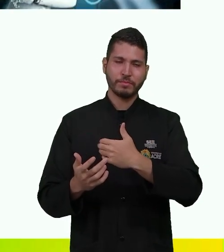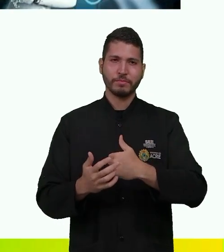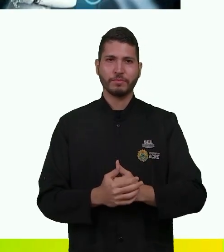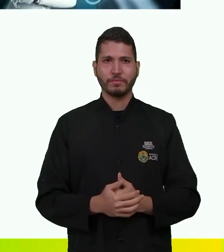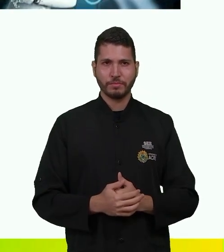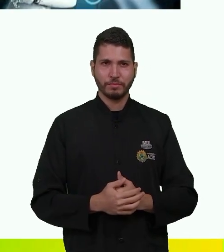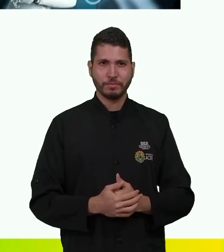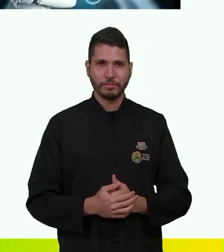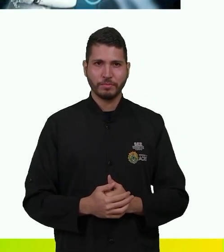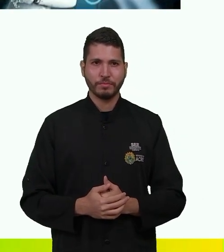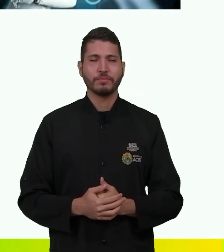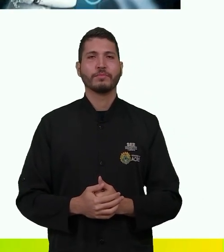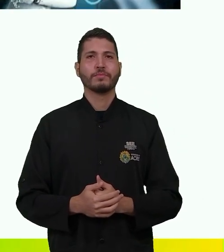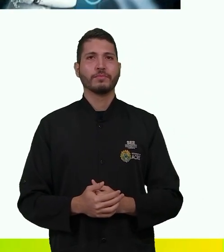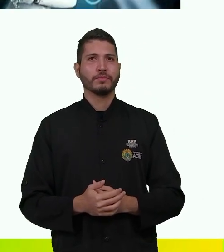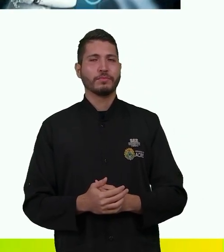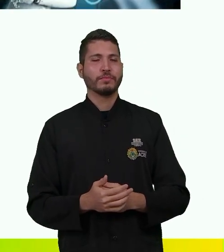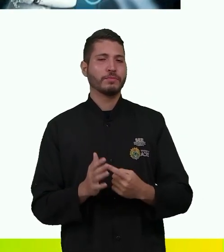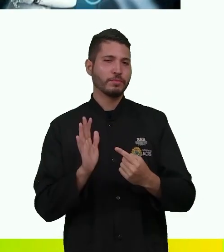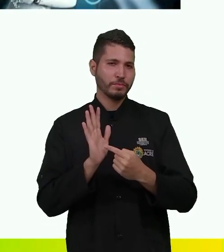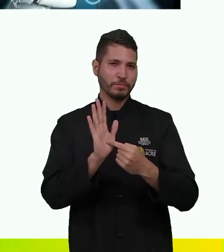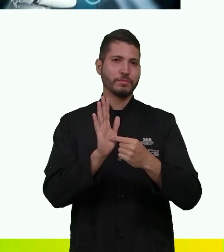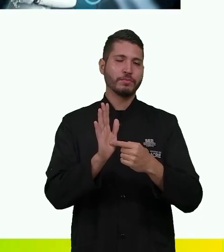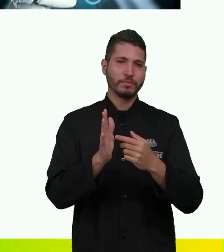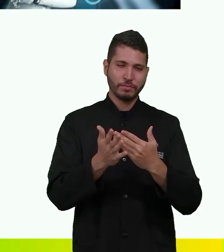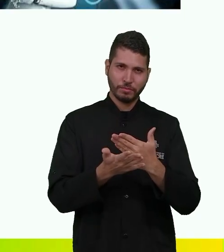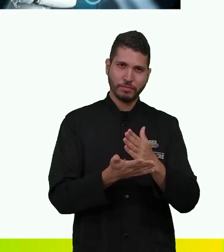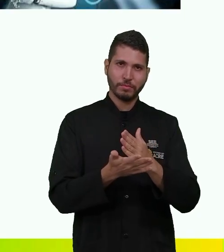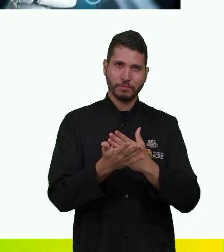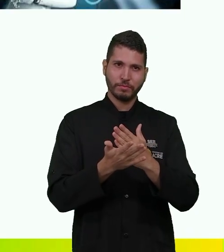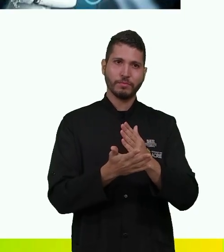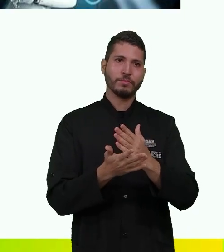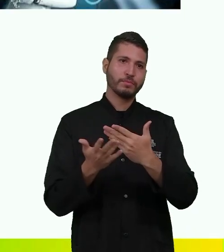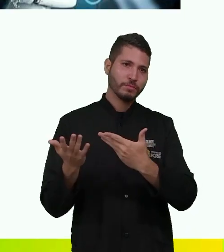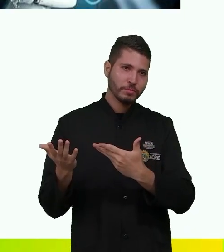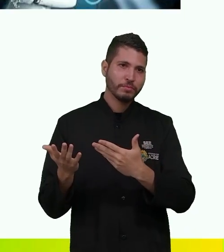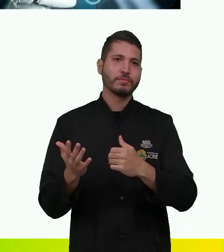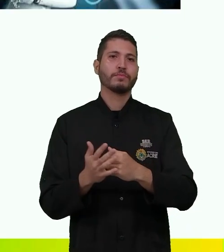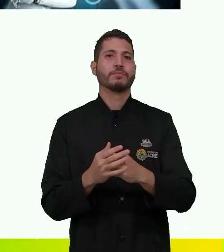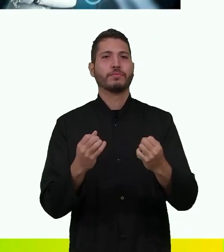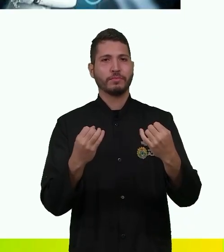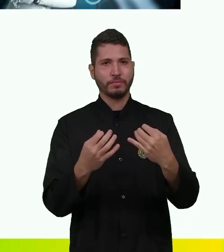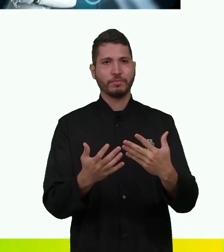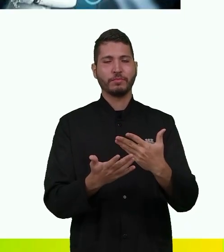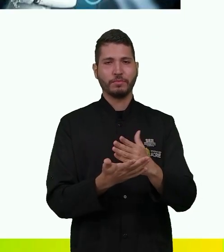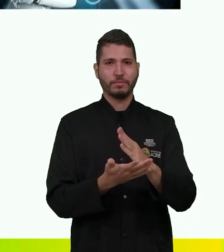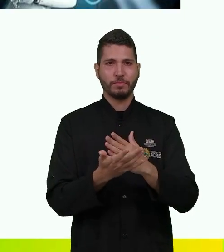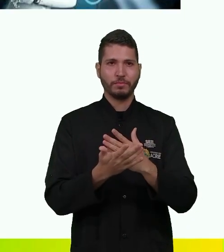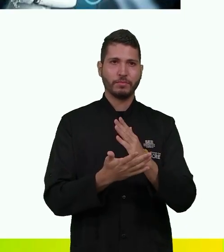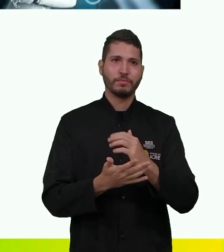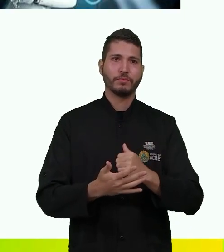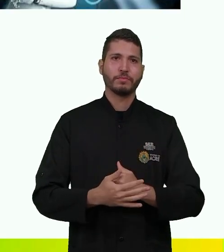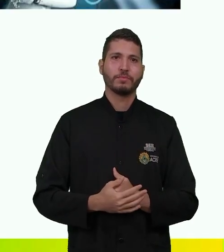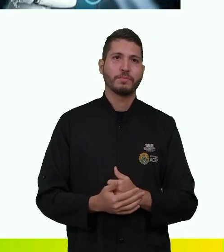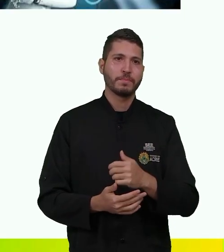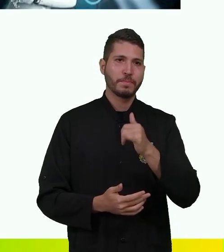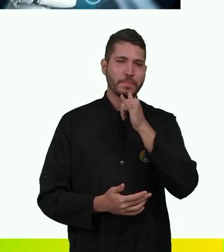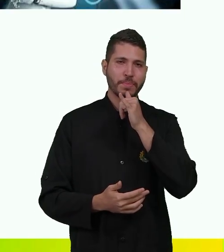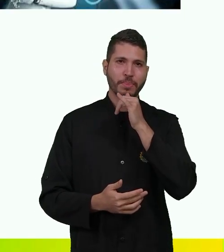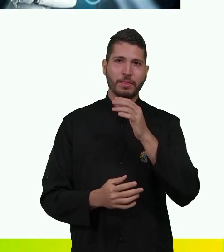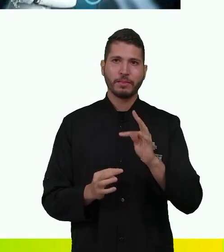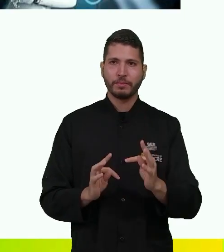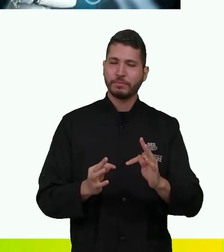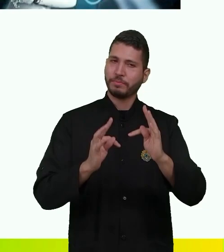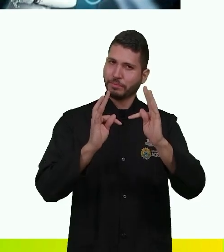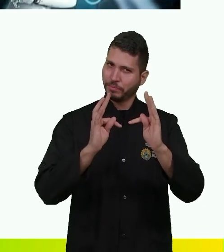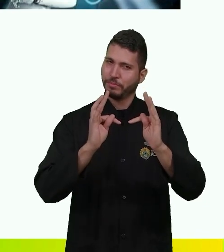vou explicar alguns deles, gente, não dá para explicar tudo, né? Eu trouxe alguns aqui, como exemplos de tecnologias